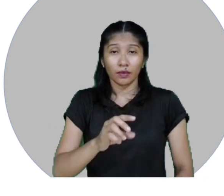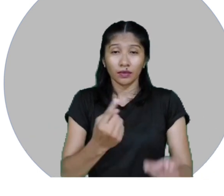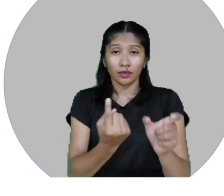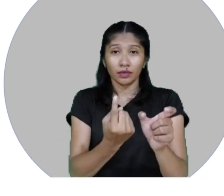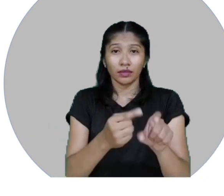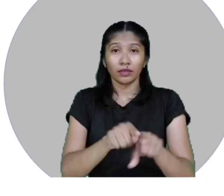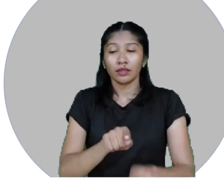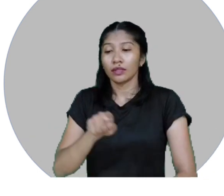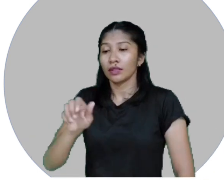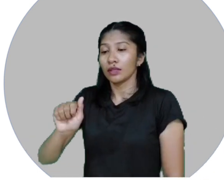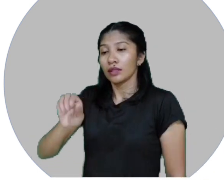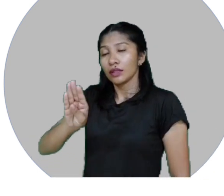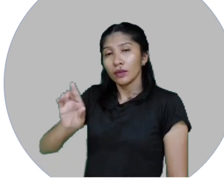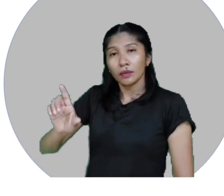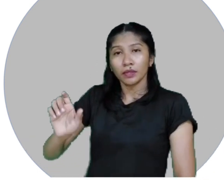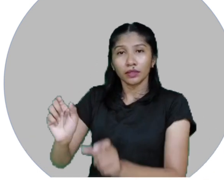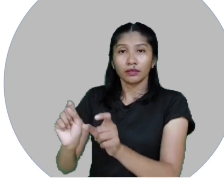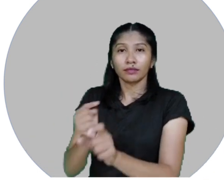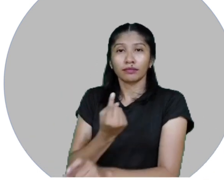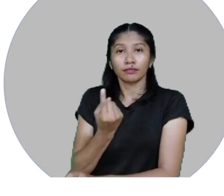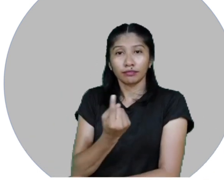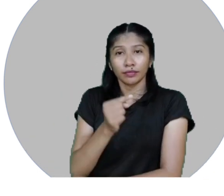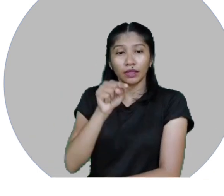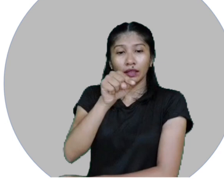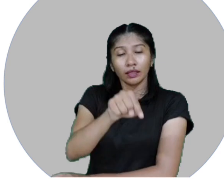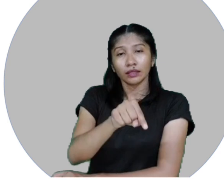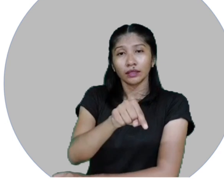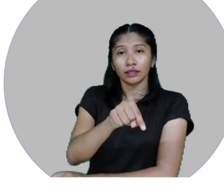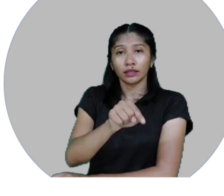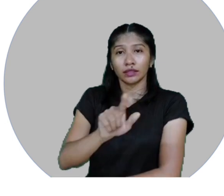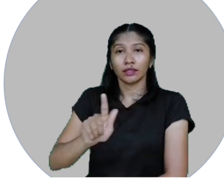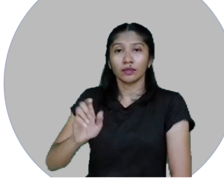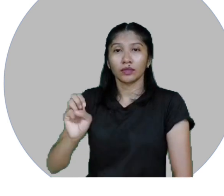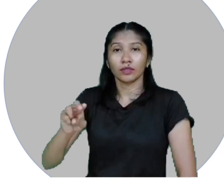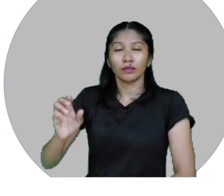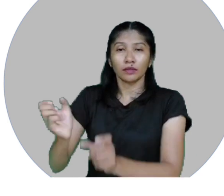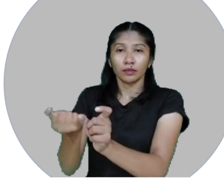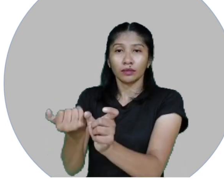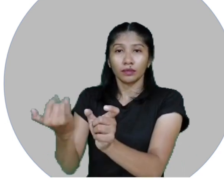o ablativo singular e o genitivo plural.